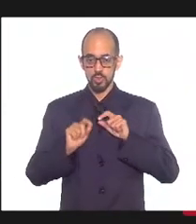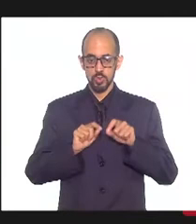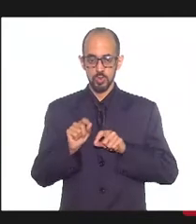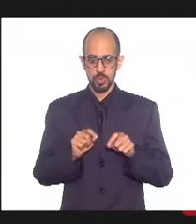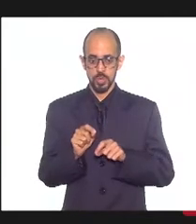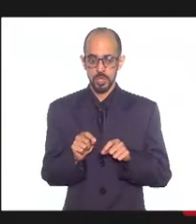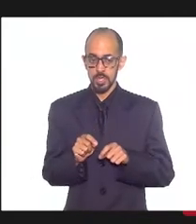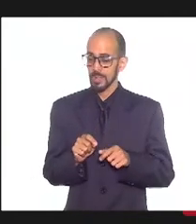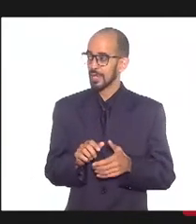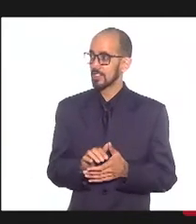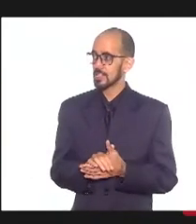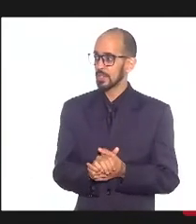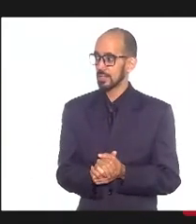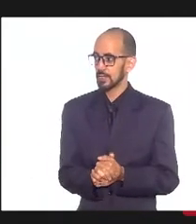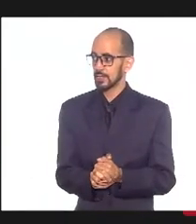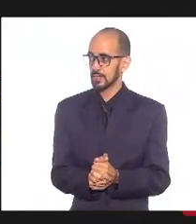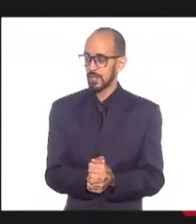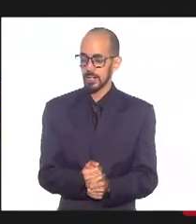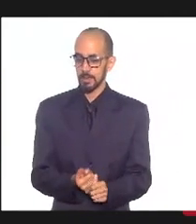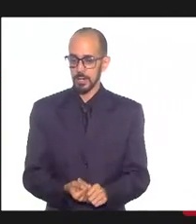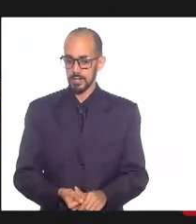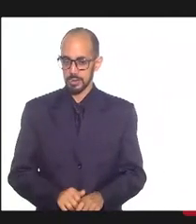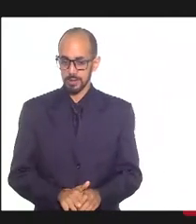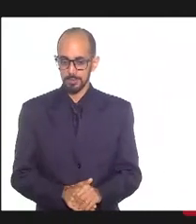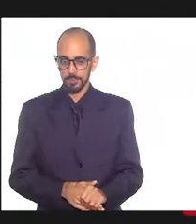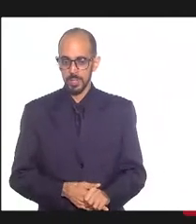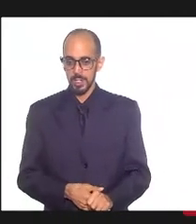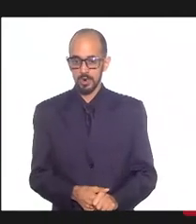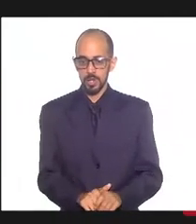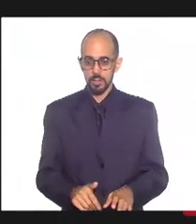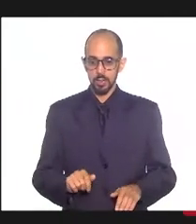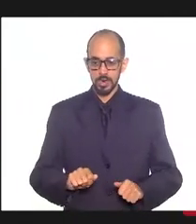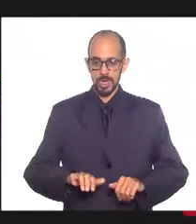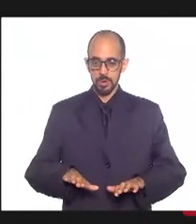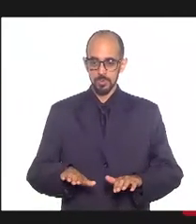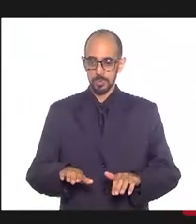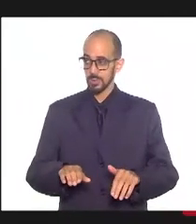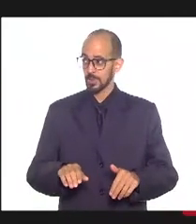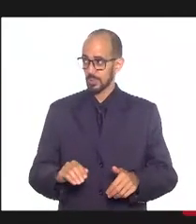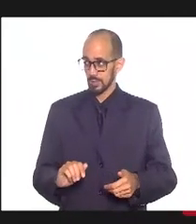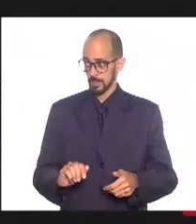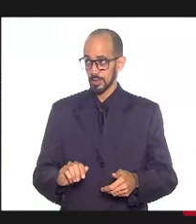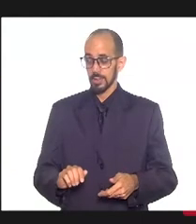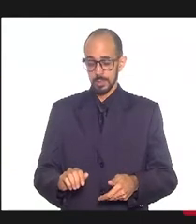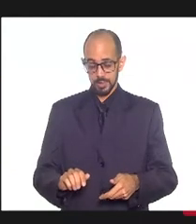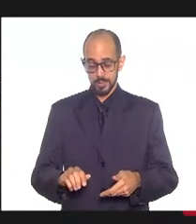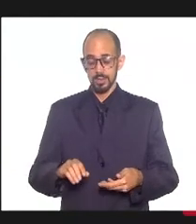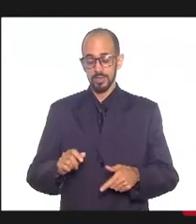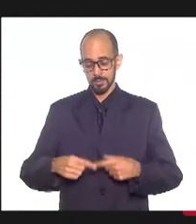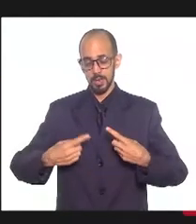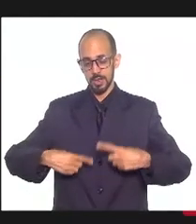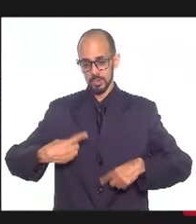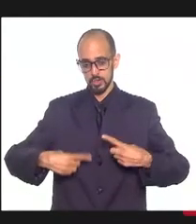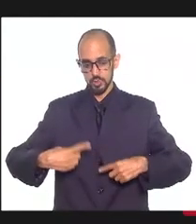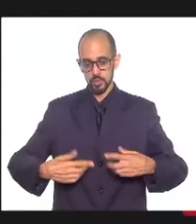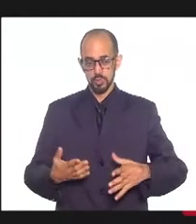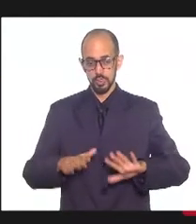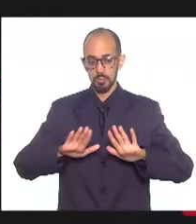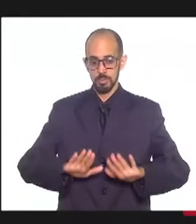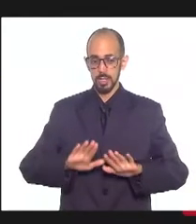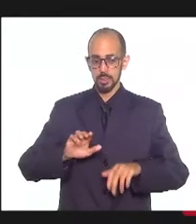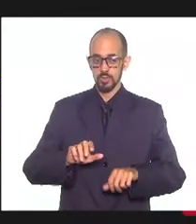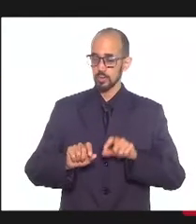taxas extremamente elevadas. Eu acho que há como ter um espaço para negociar, mas a questão do